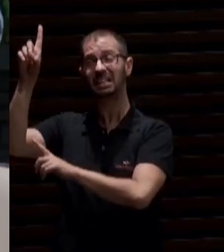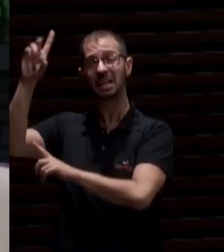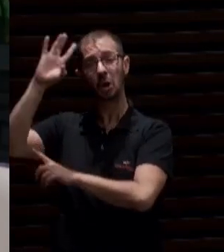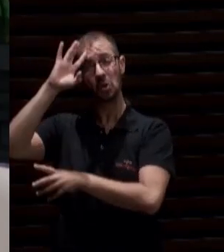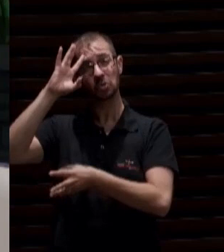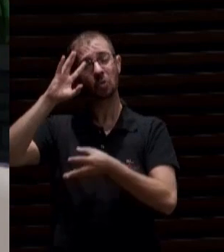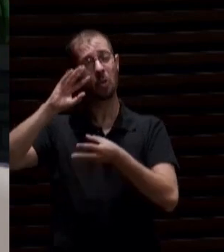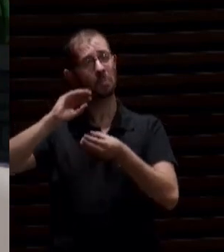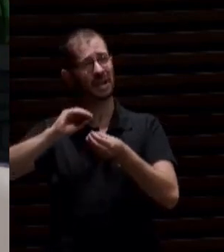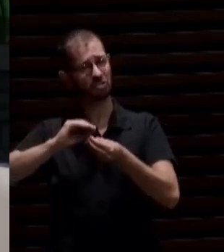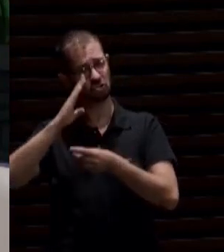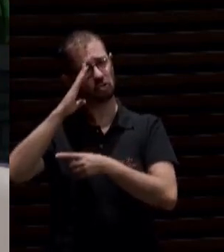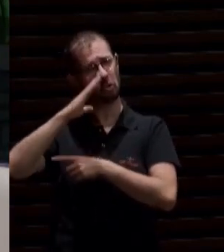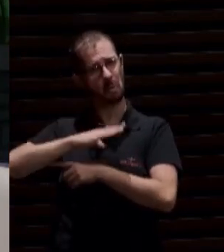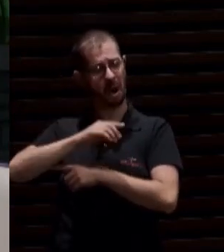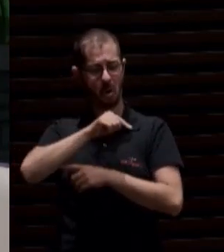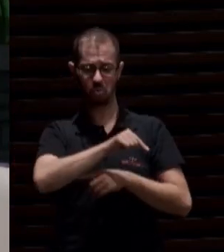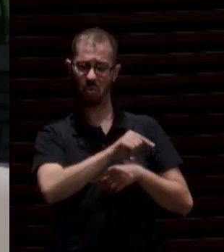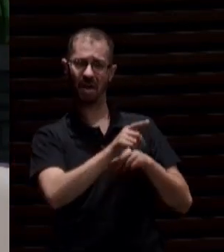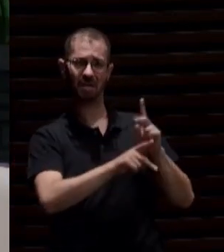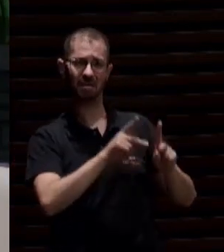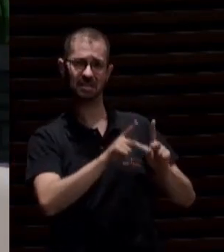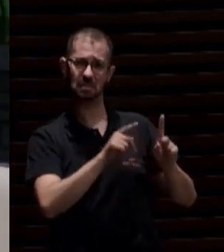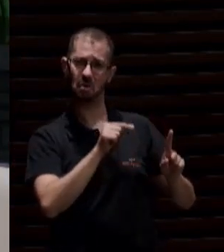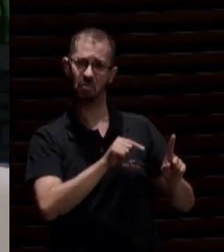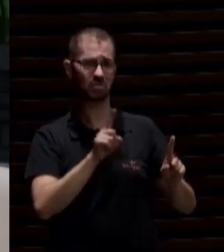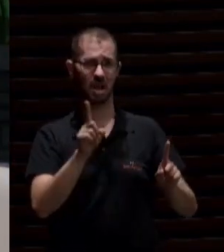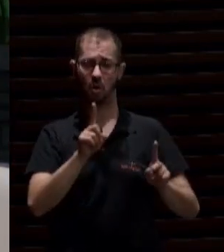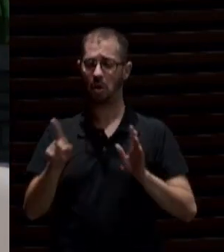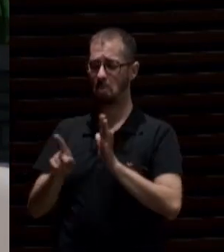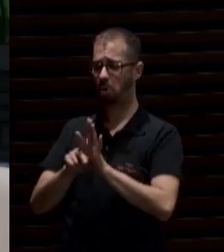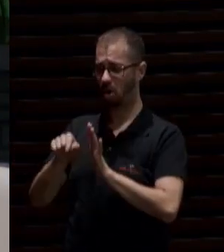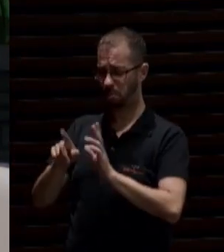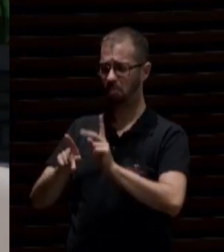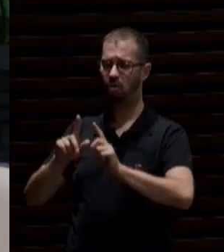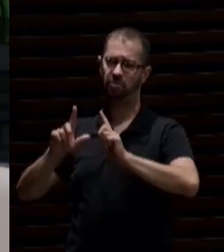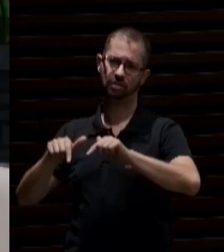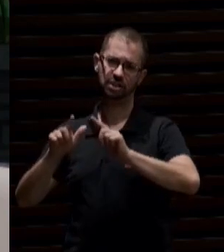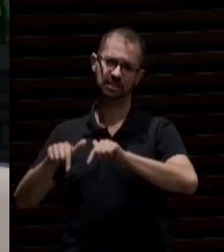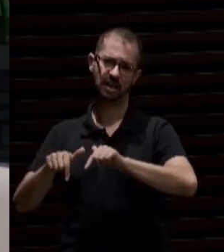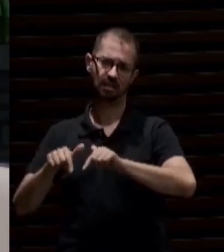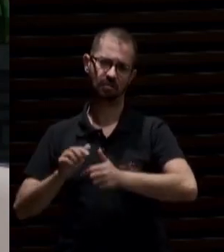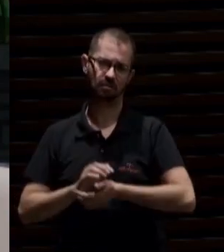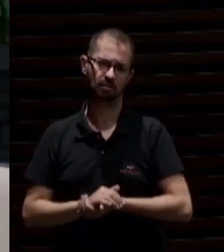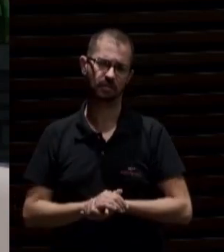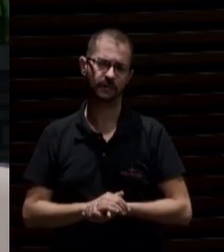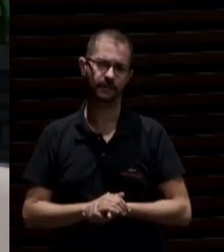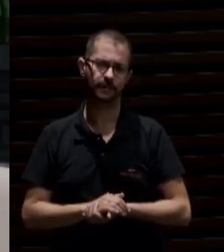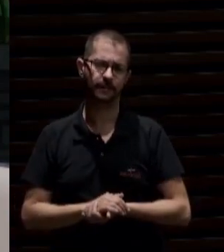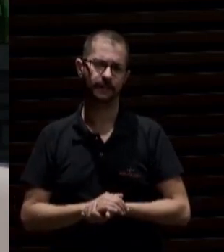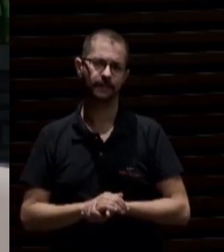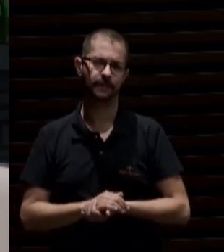os vilões da história não eram os ninivitas, era o próprio povo de Israel. Meus irmãos,